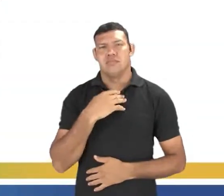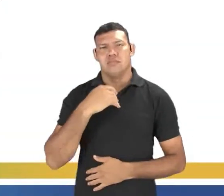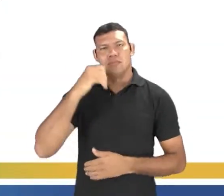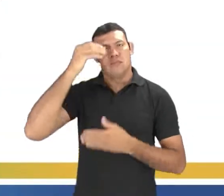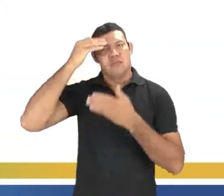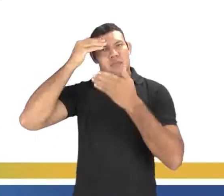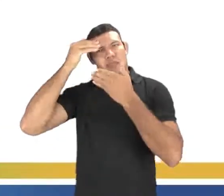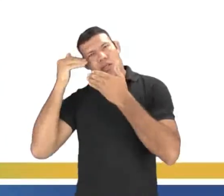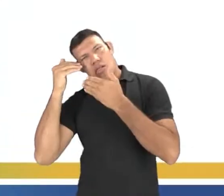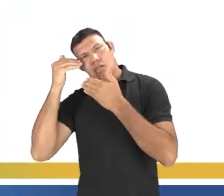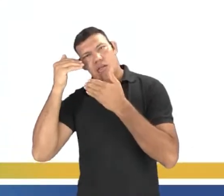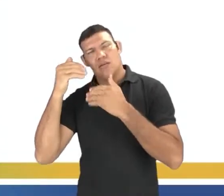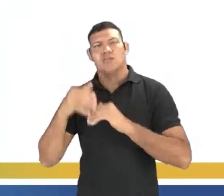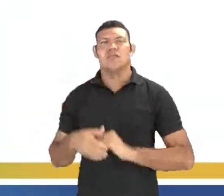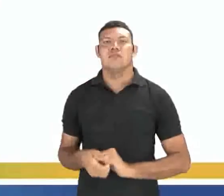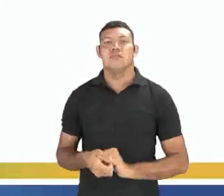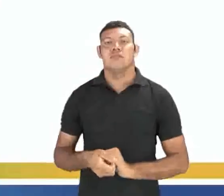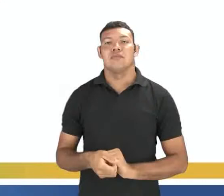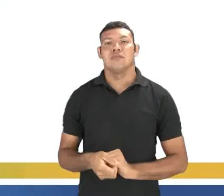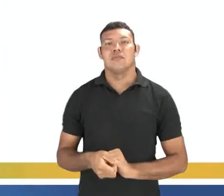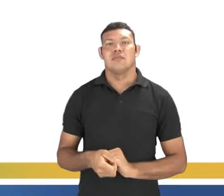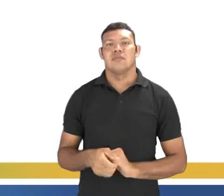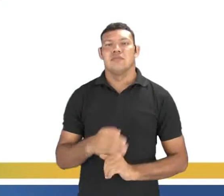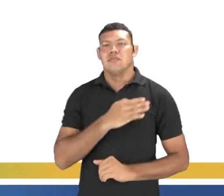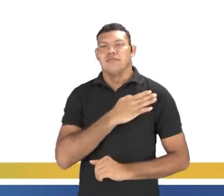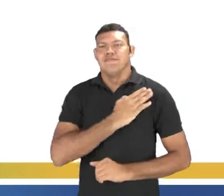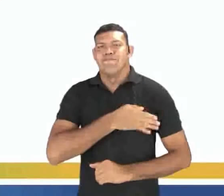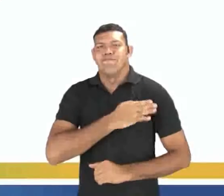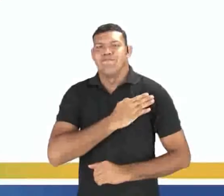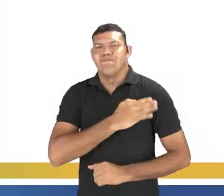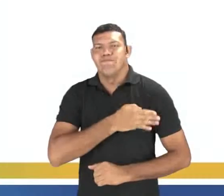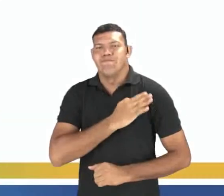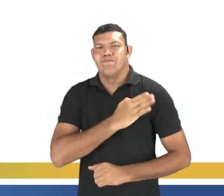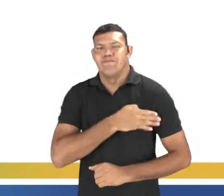cerebral, que é o AVC, desordens cardiovasculares,